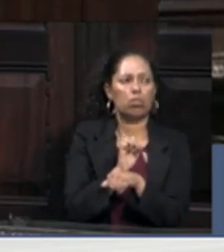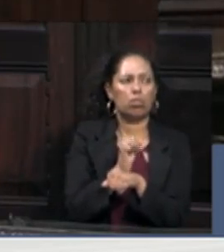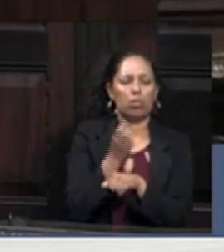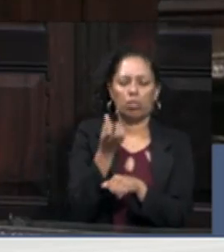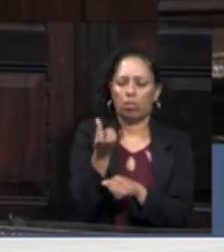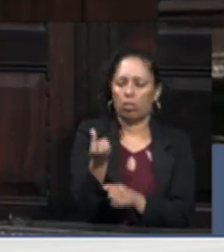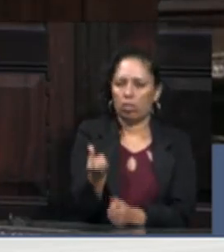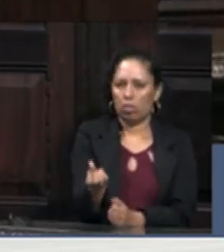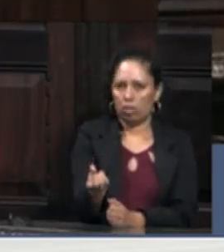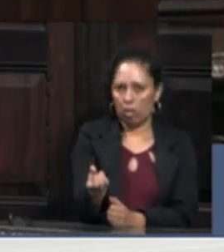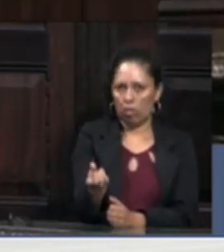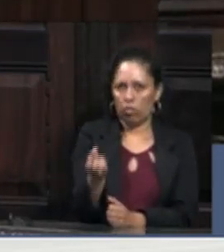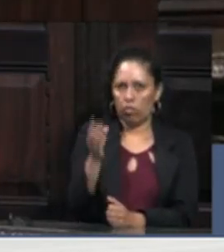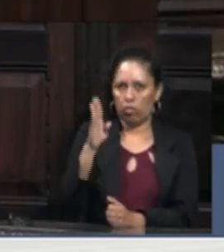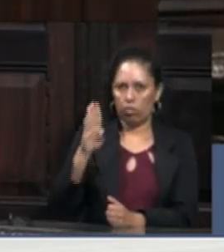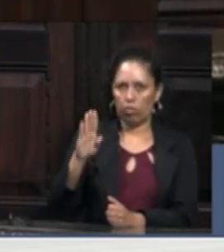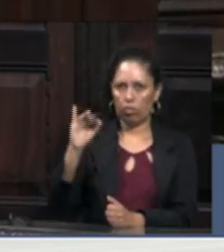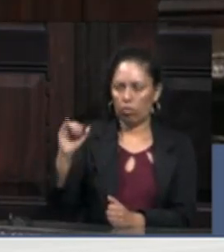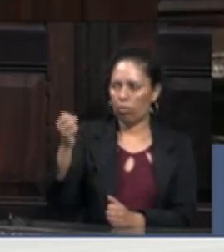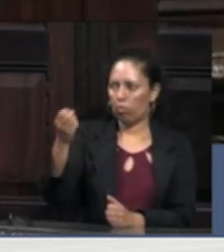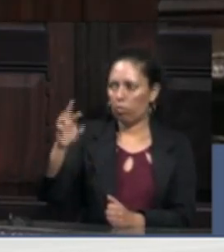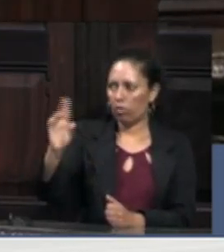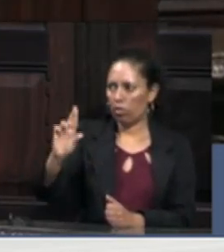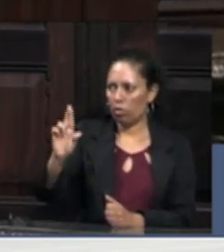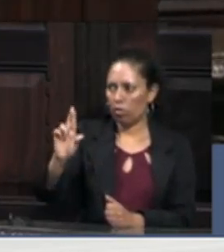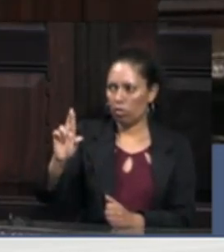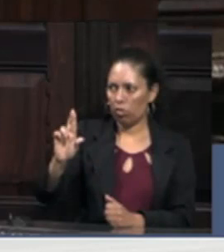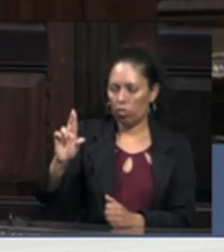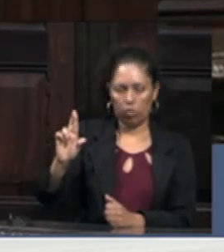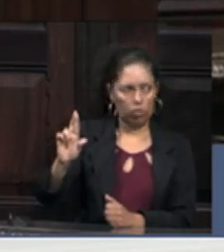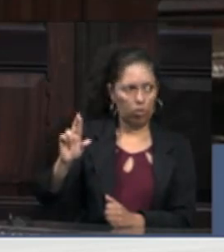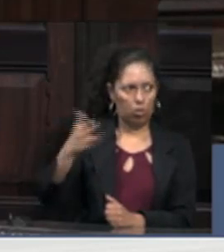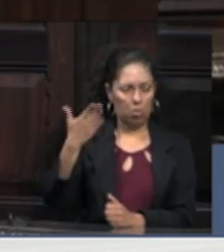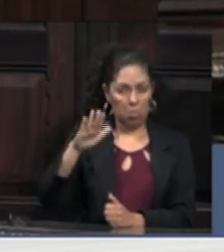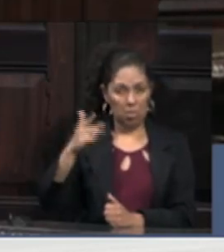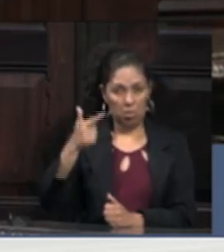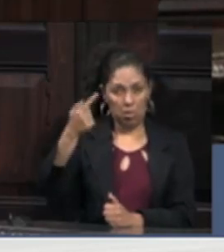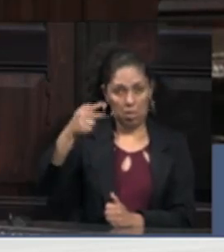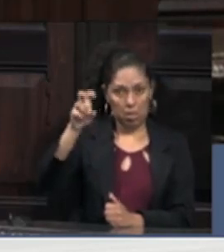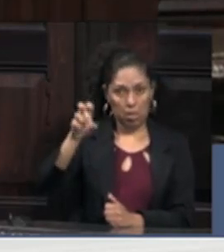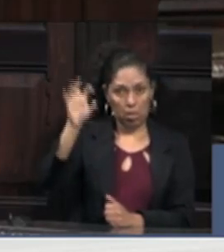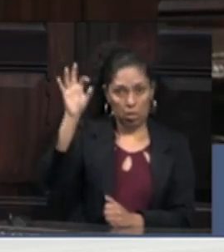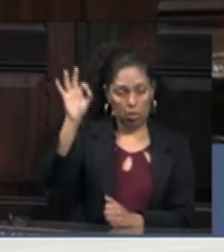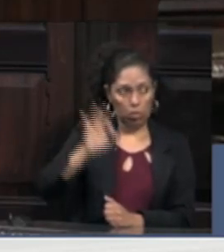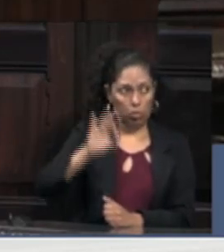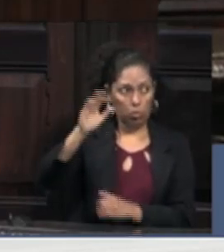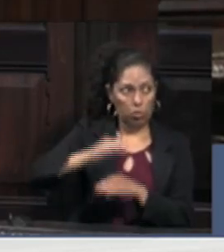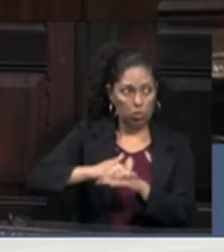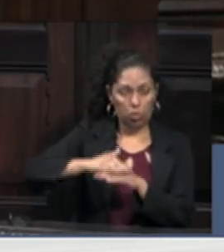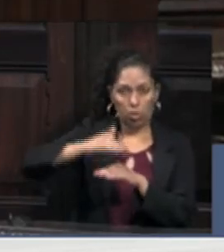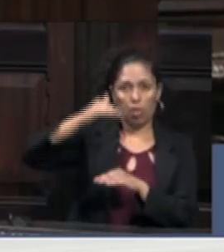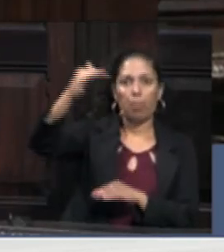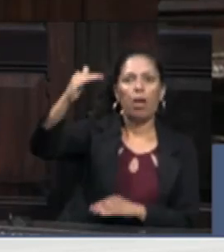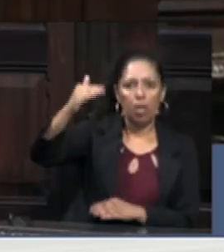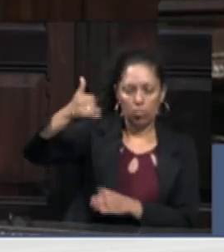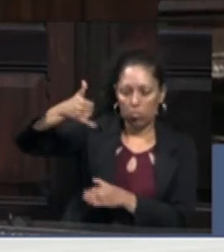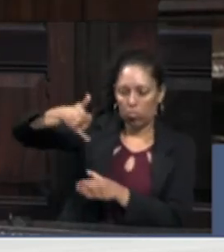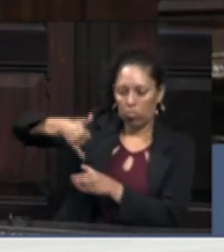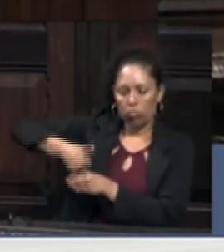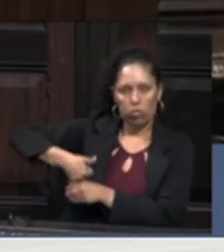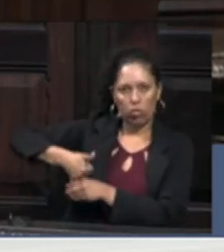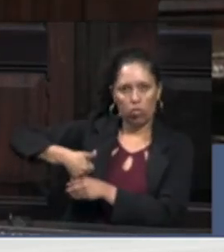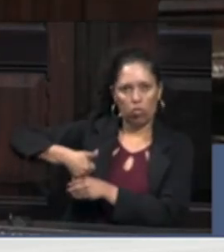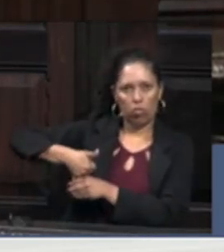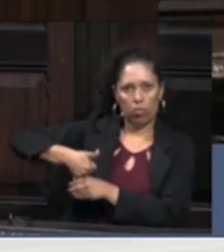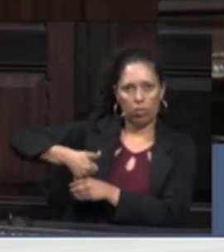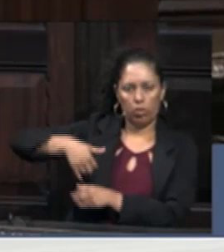6 bilhões de reais em relação a 2018, cerca de 75% a mais, com royalties e participações